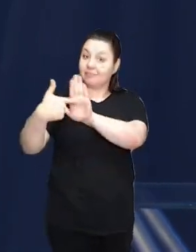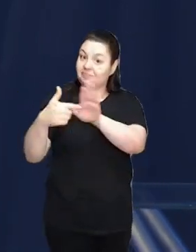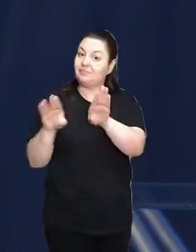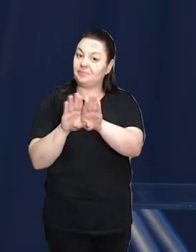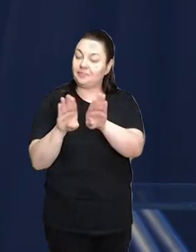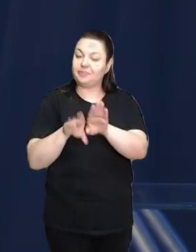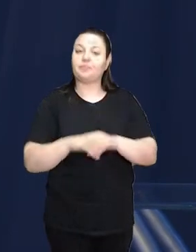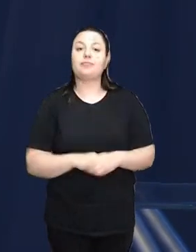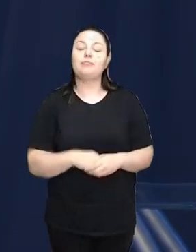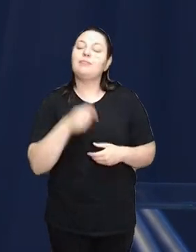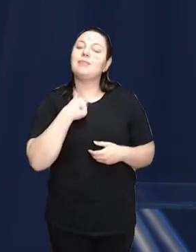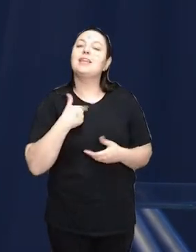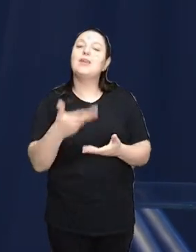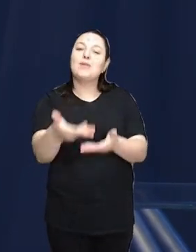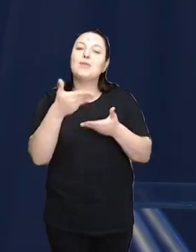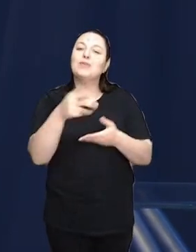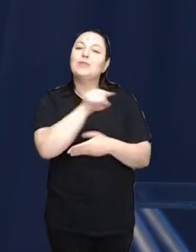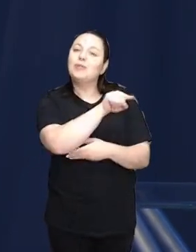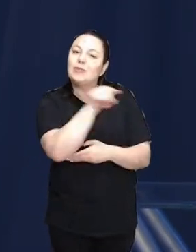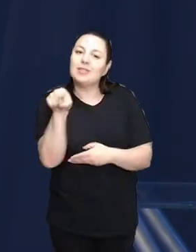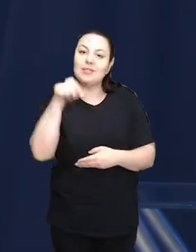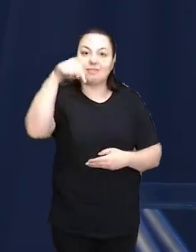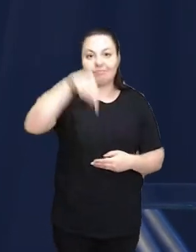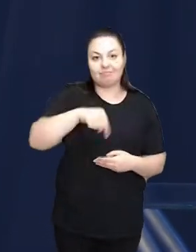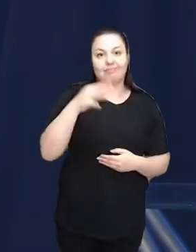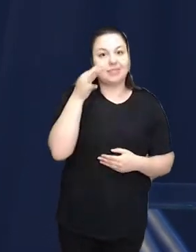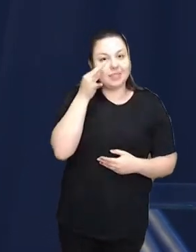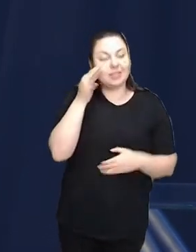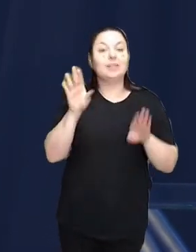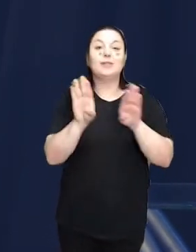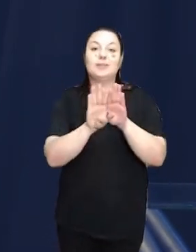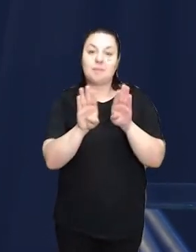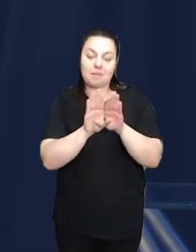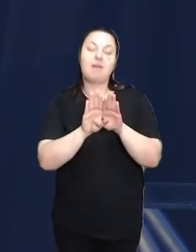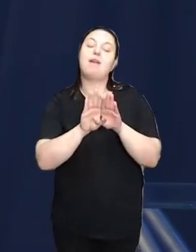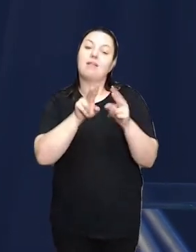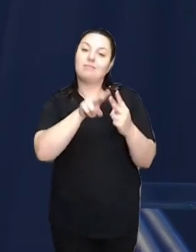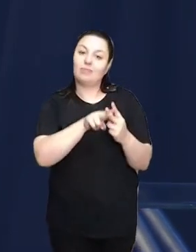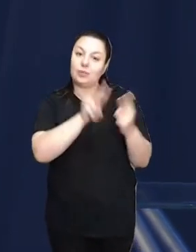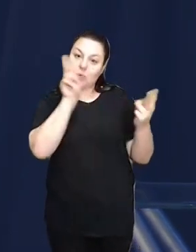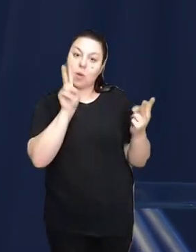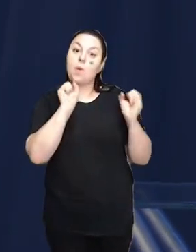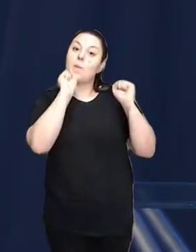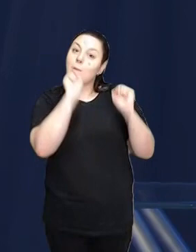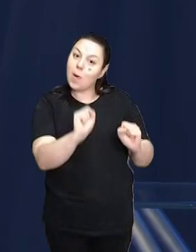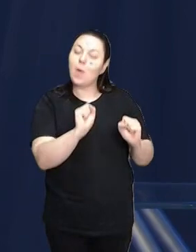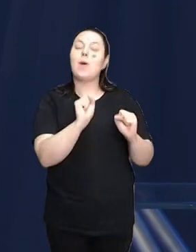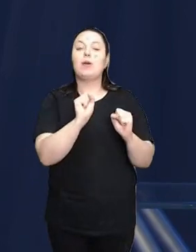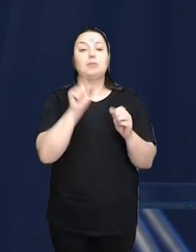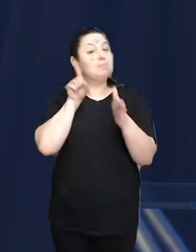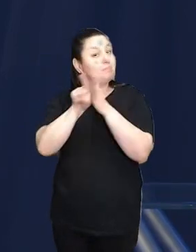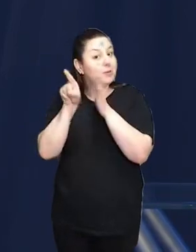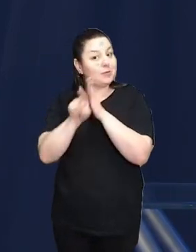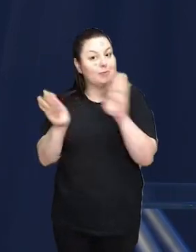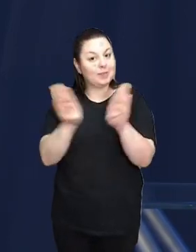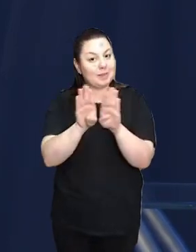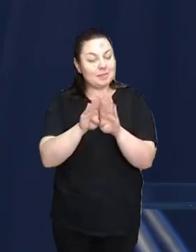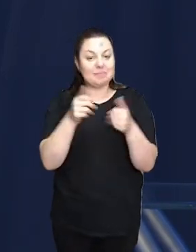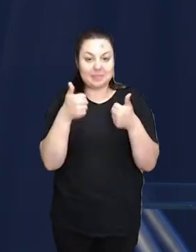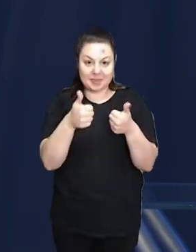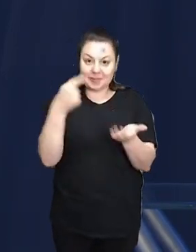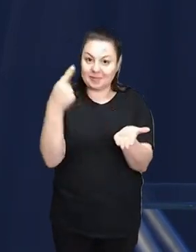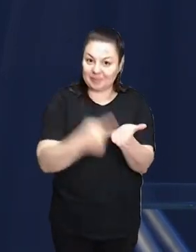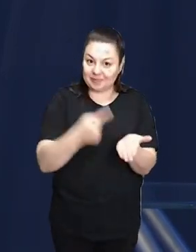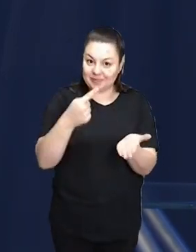estão online, para enviar uma pergunta pelo chat. E aí a gente vai aquecendo essa conversa. Combinado?